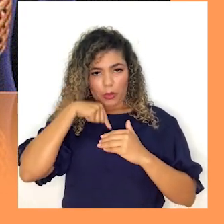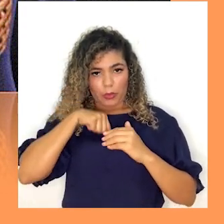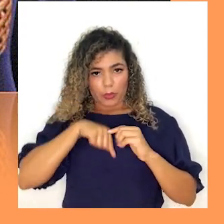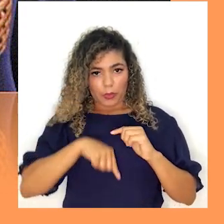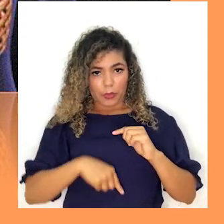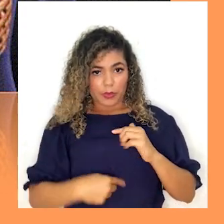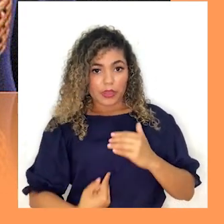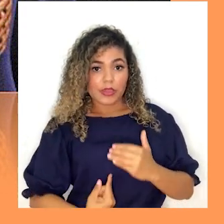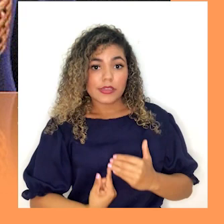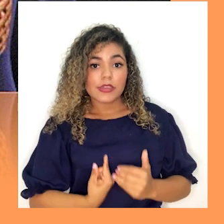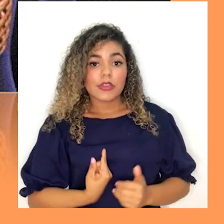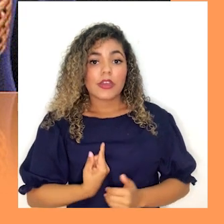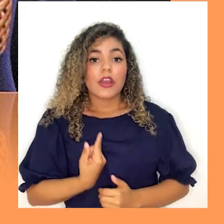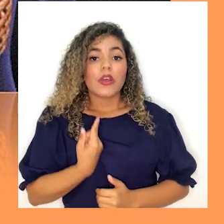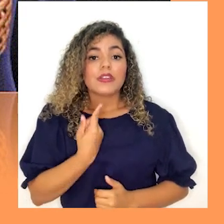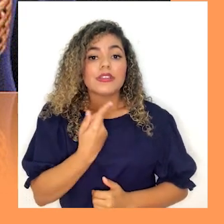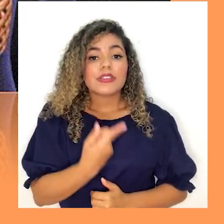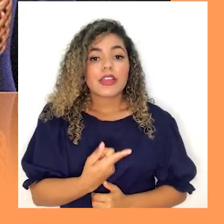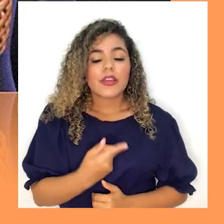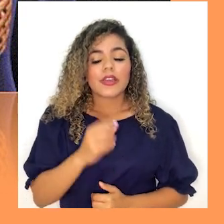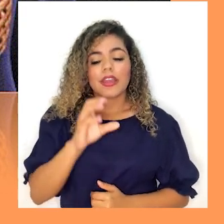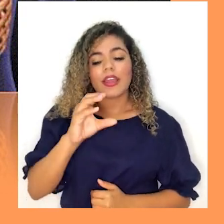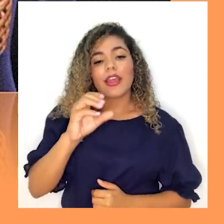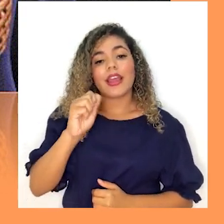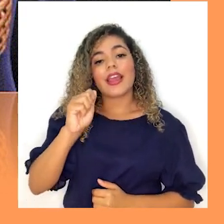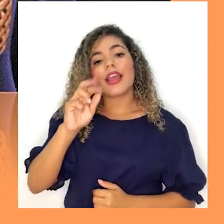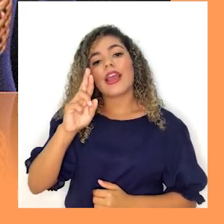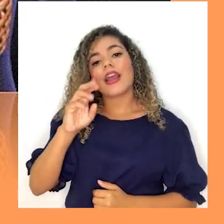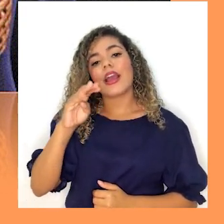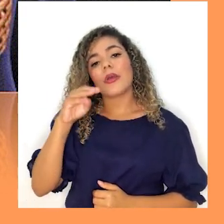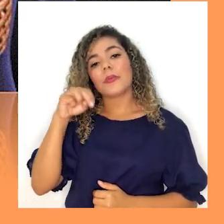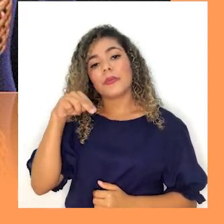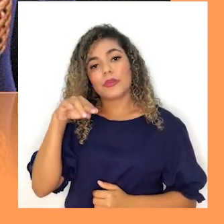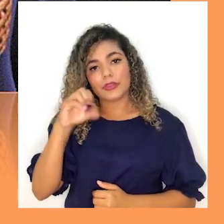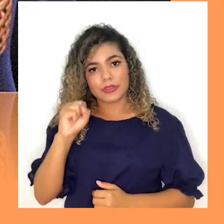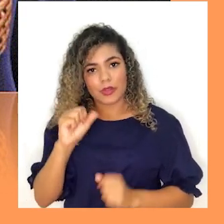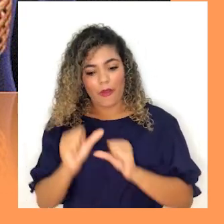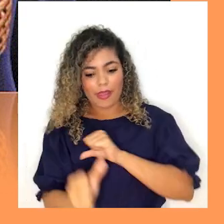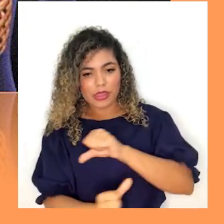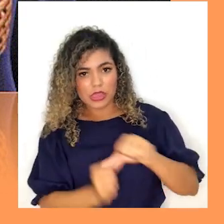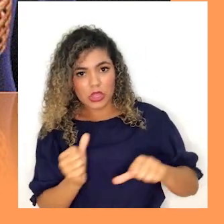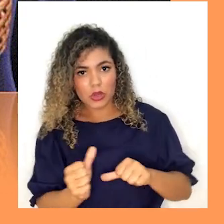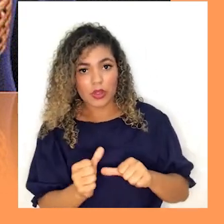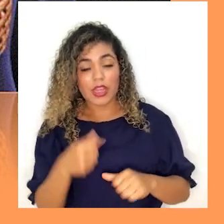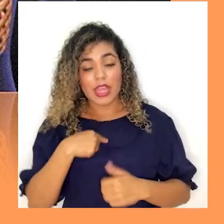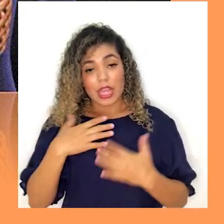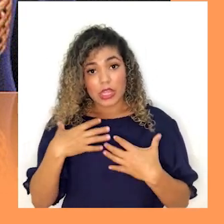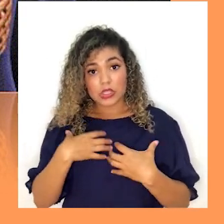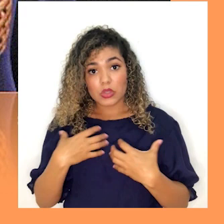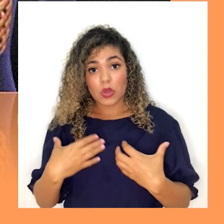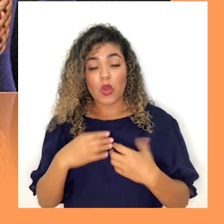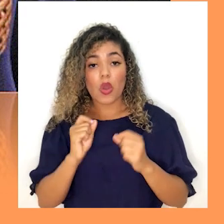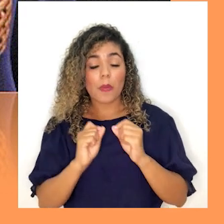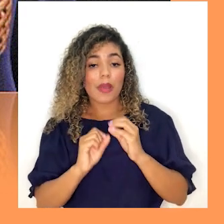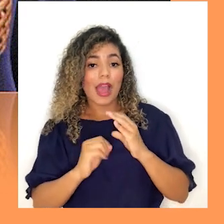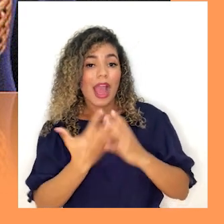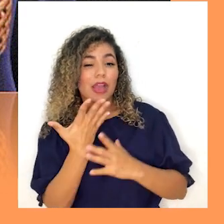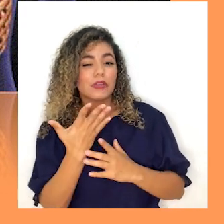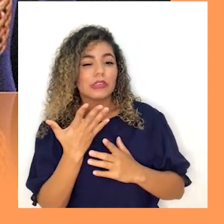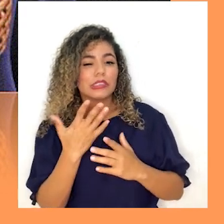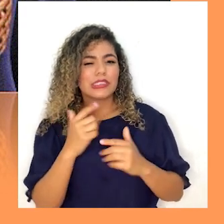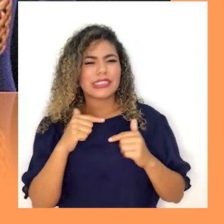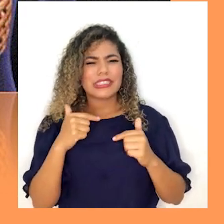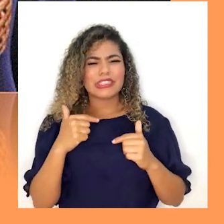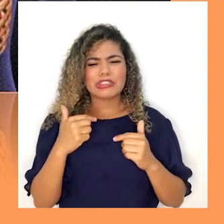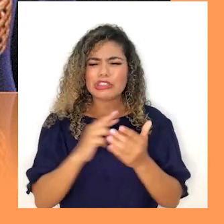gás carbônico pelas células. O gás carbônico em nosso corpo é resultado de uma série